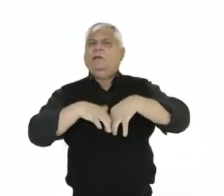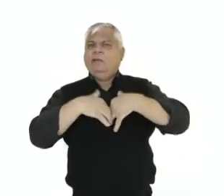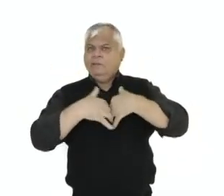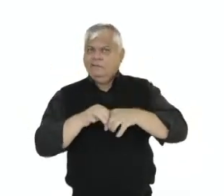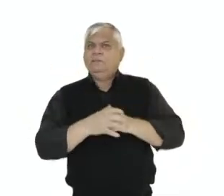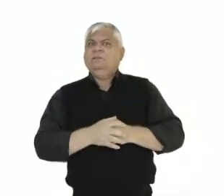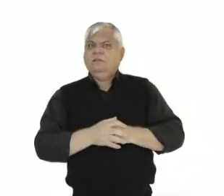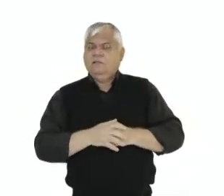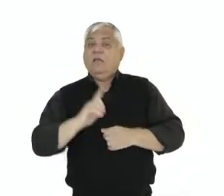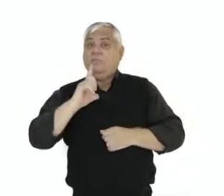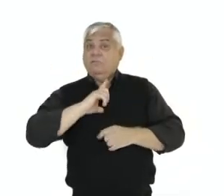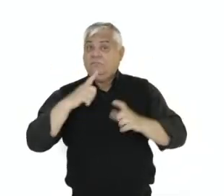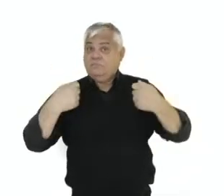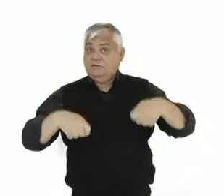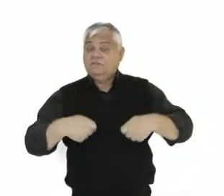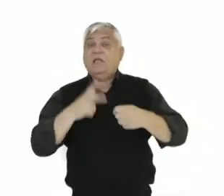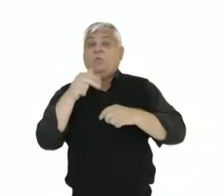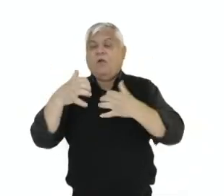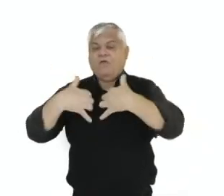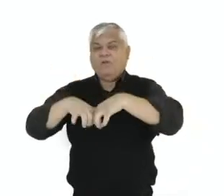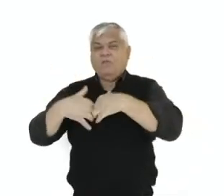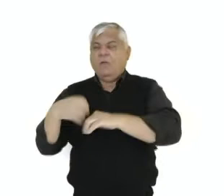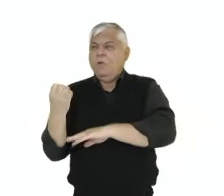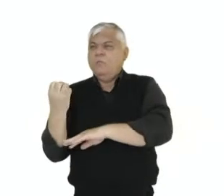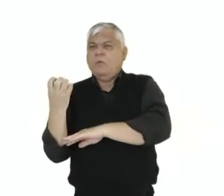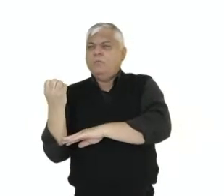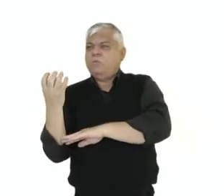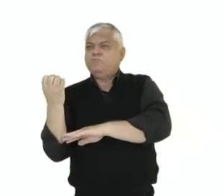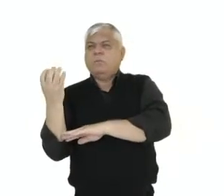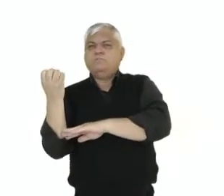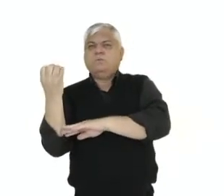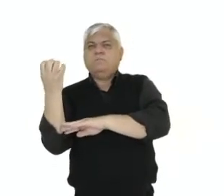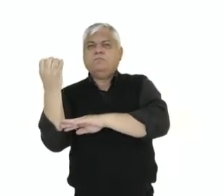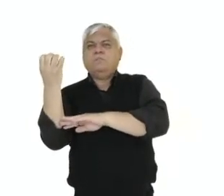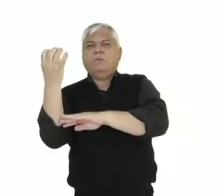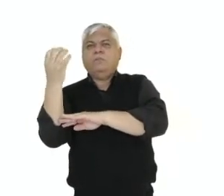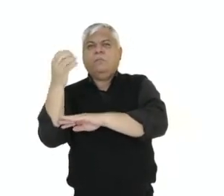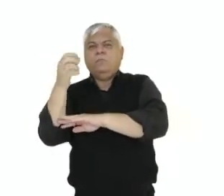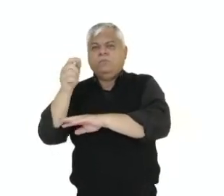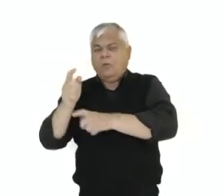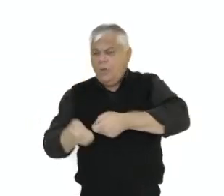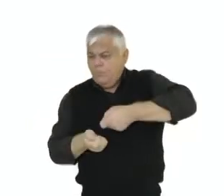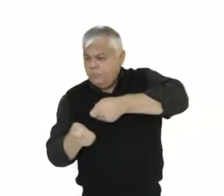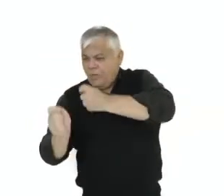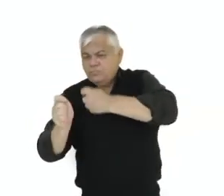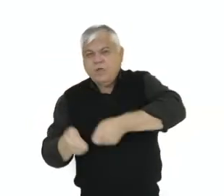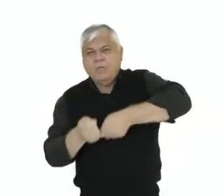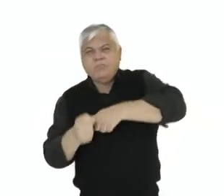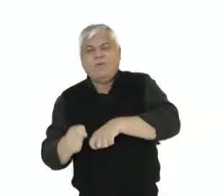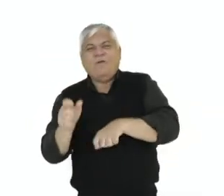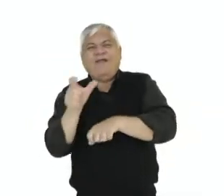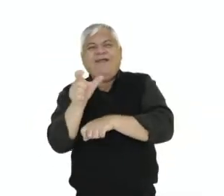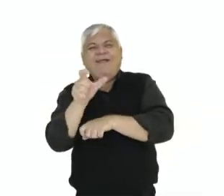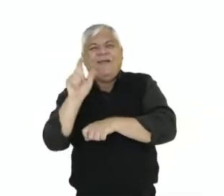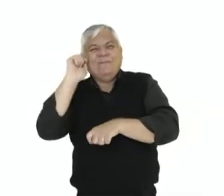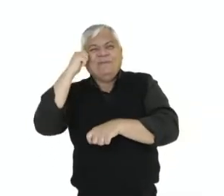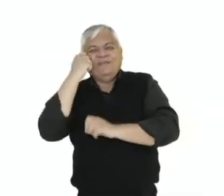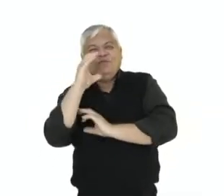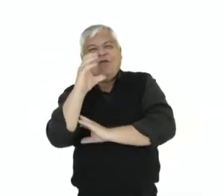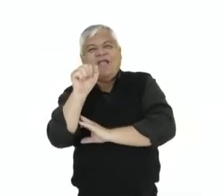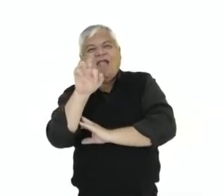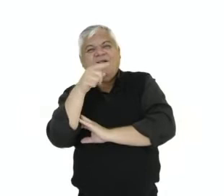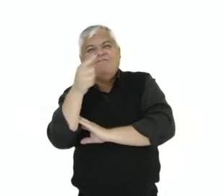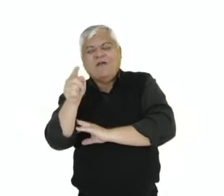Precisamente, tal como uma máquina a vapor utiliza energia química armazenada no carvão e no petróleo, o corpo humano utiliza energia química